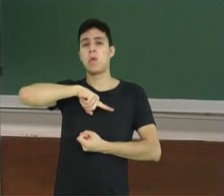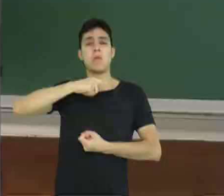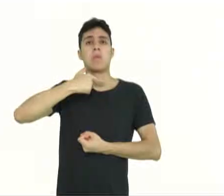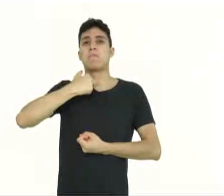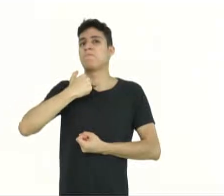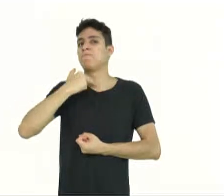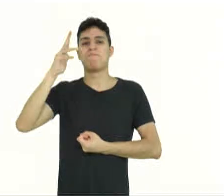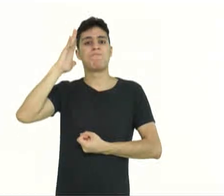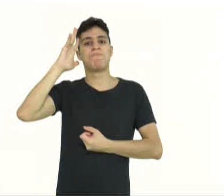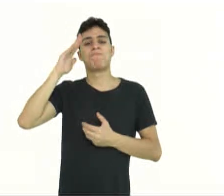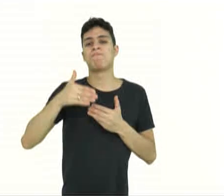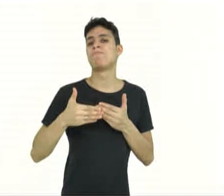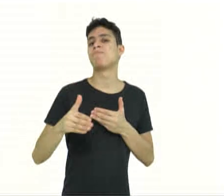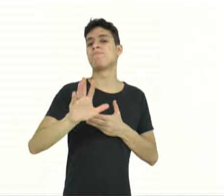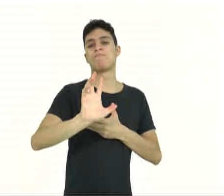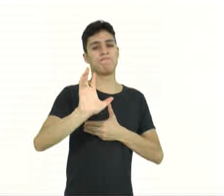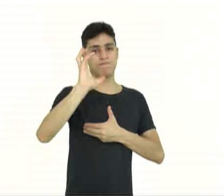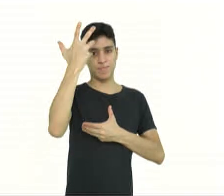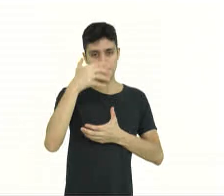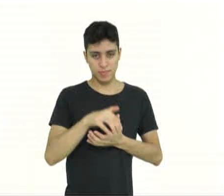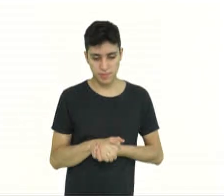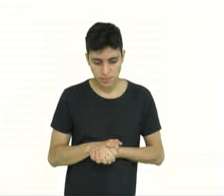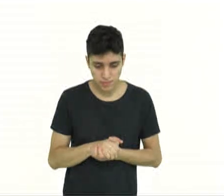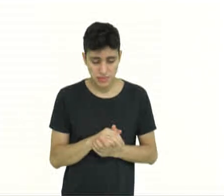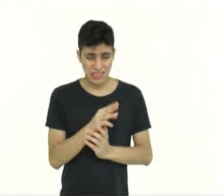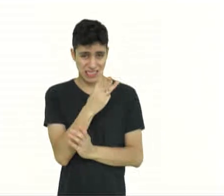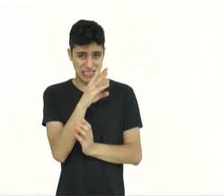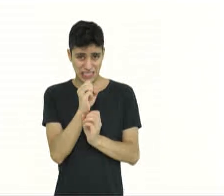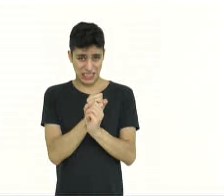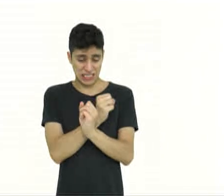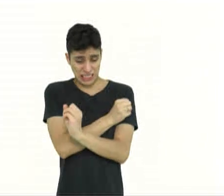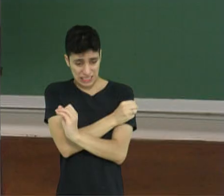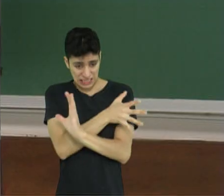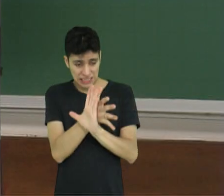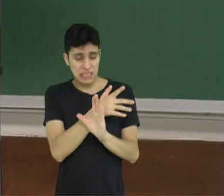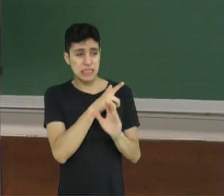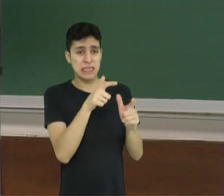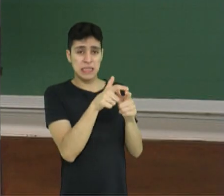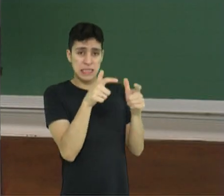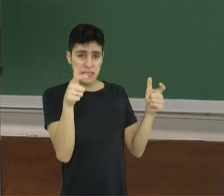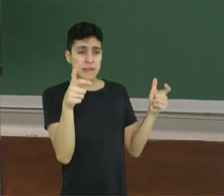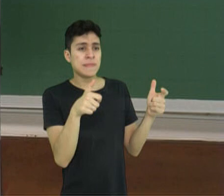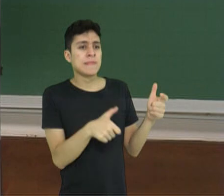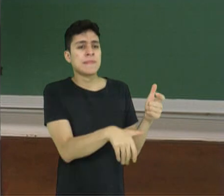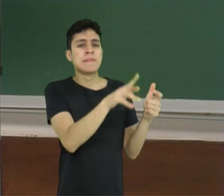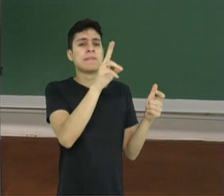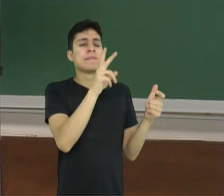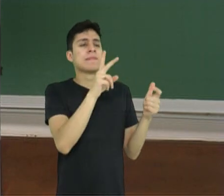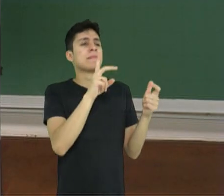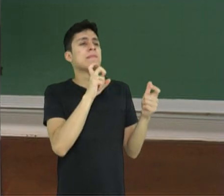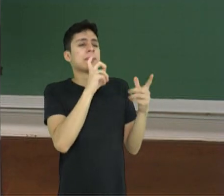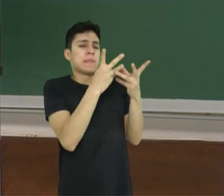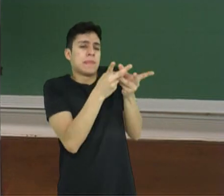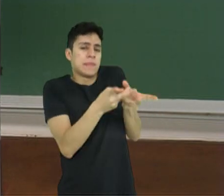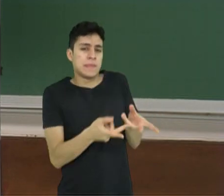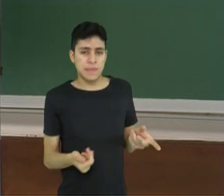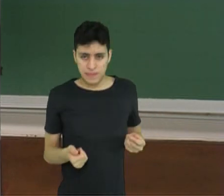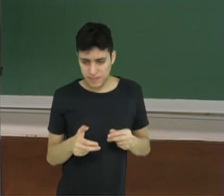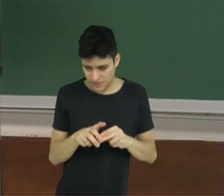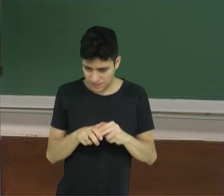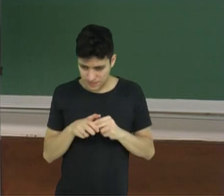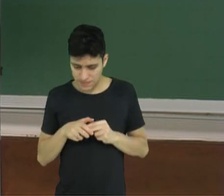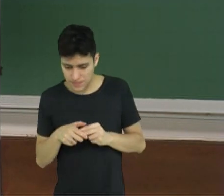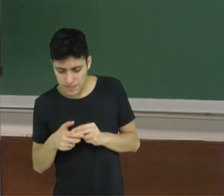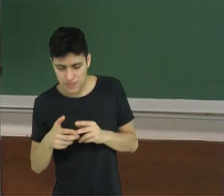O derretimento das geleiras acelerou nas últimas 3 décadas, devido a, lembra lá no início da Revolução Industrial, essa demanda